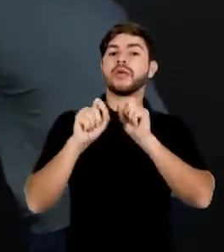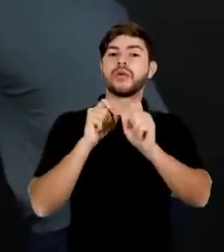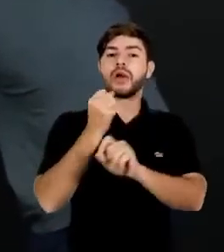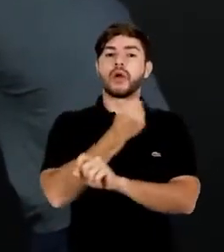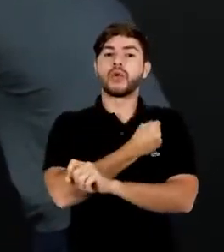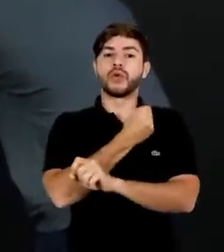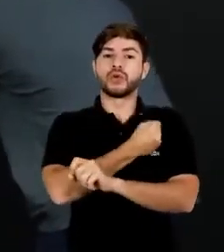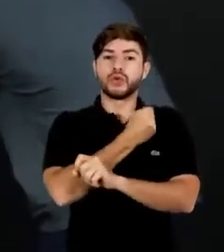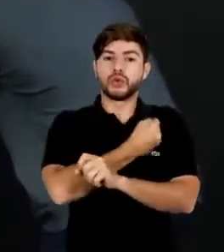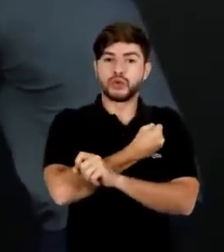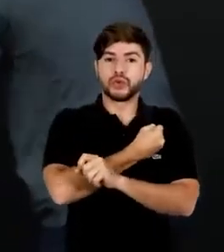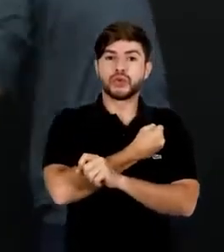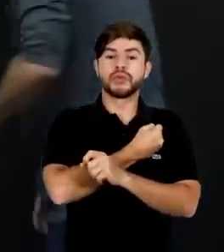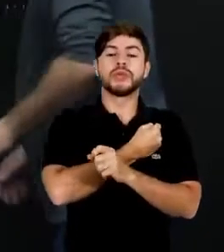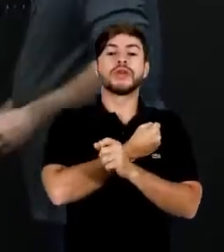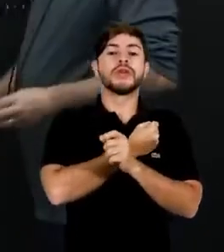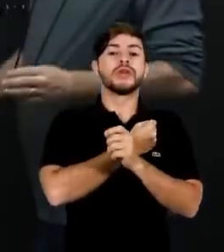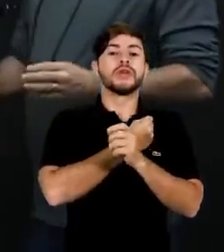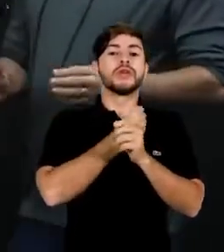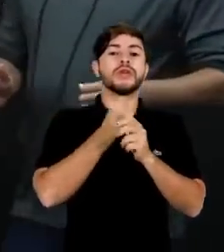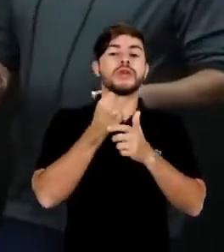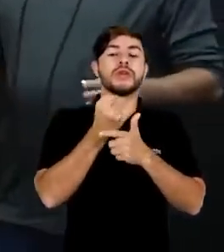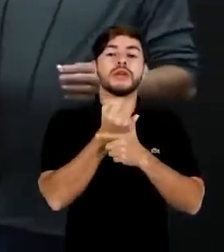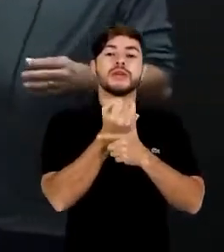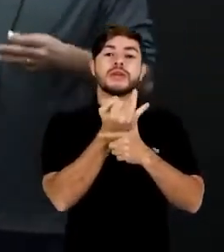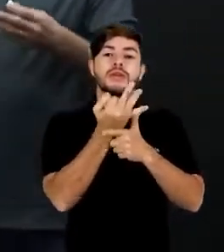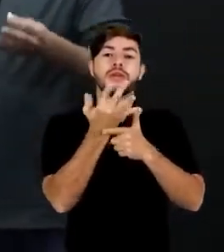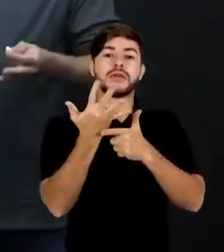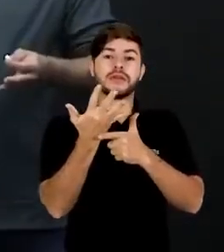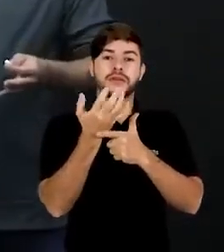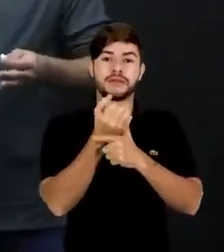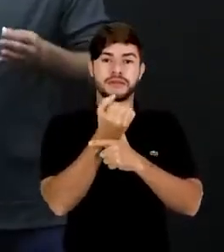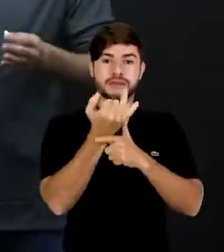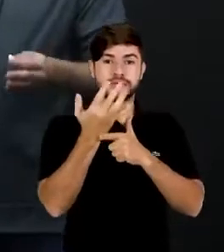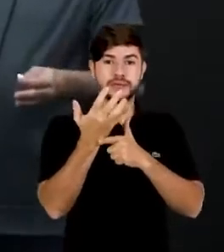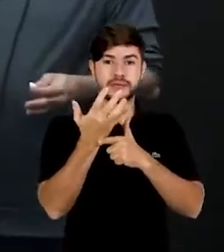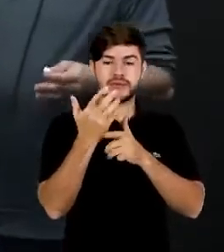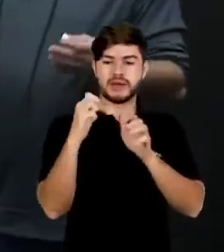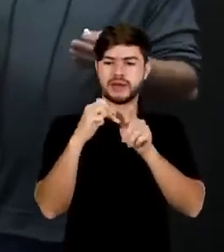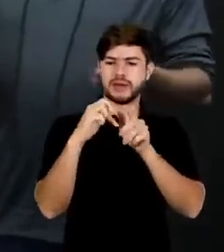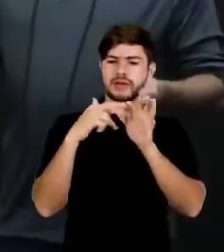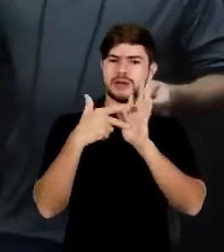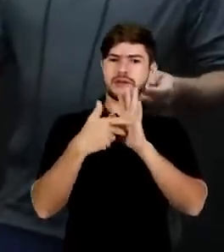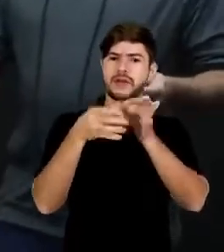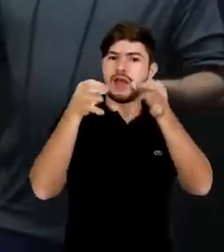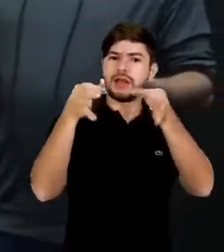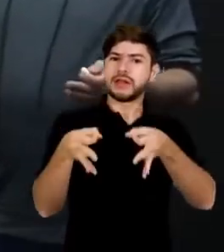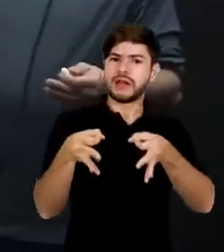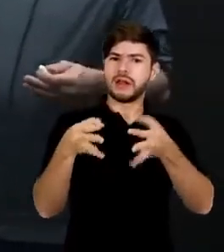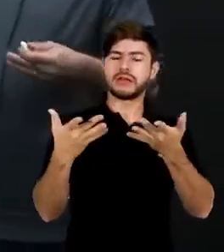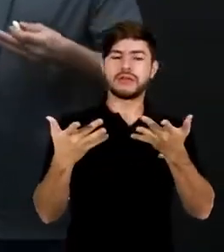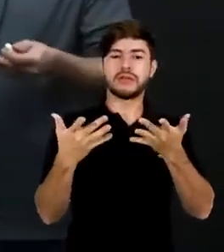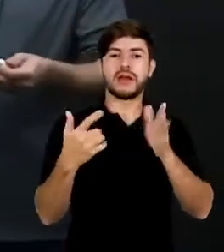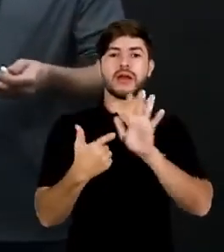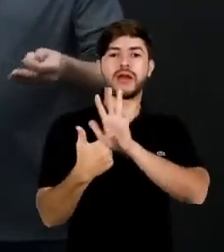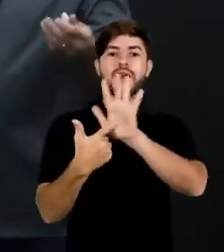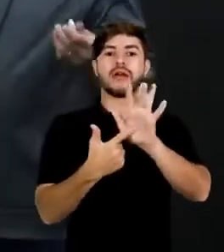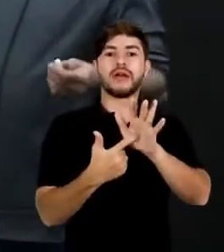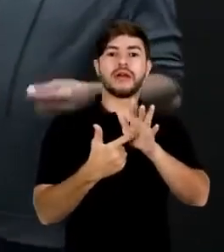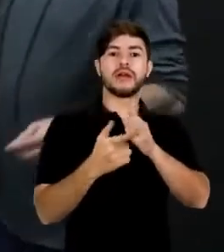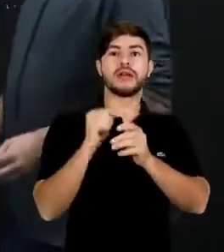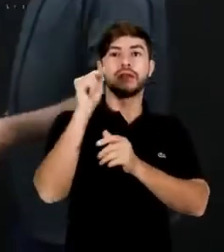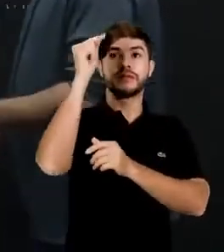números racionais. Racional vem de razão, e razão é a representação de uma